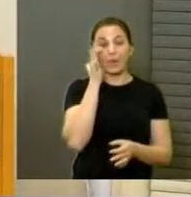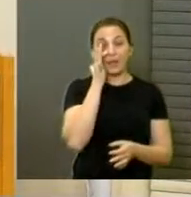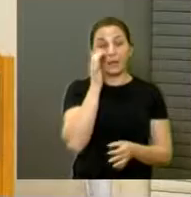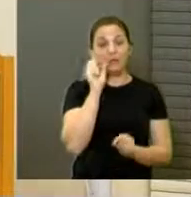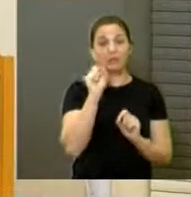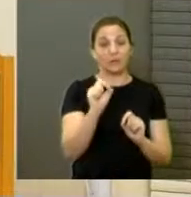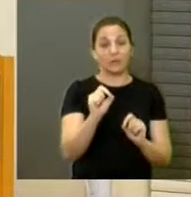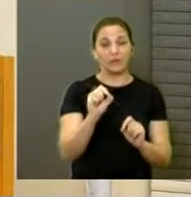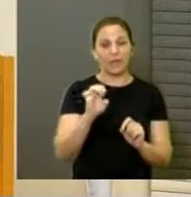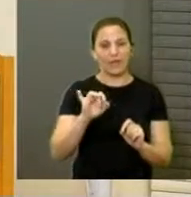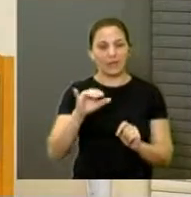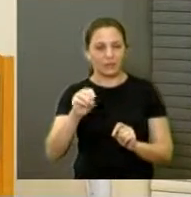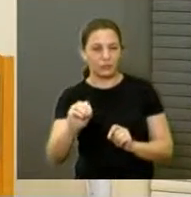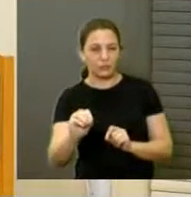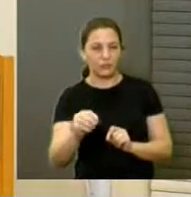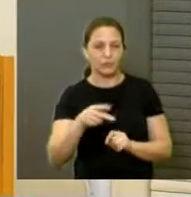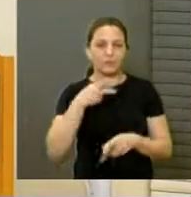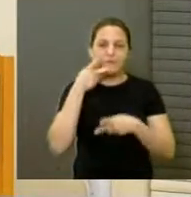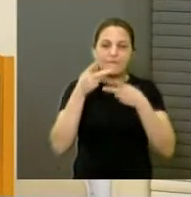aqui e fala